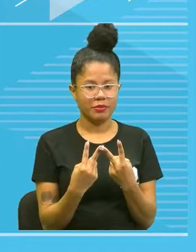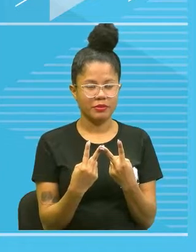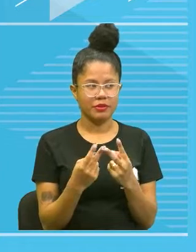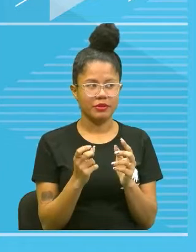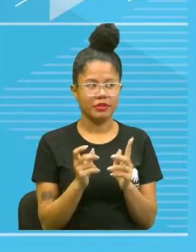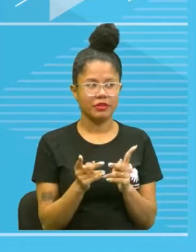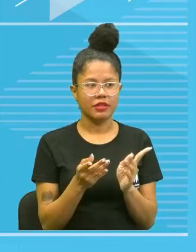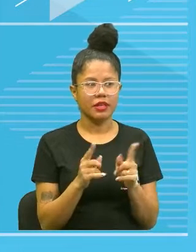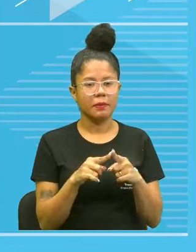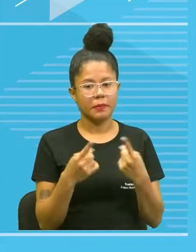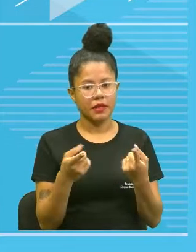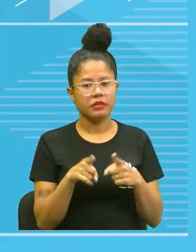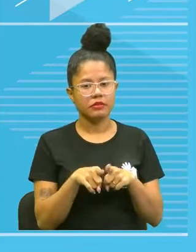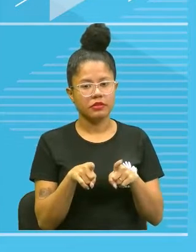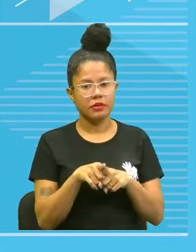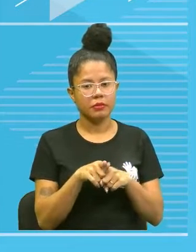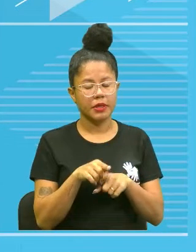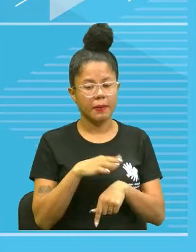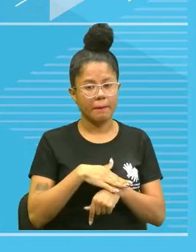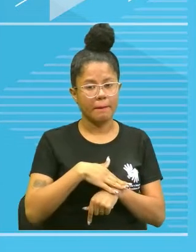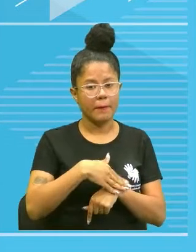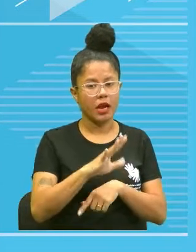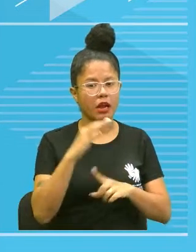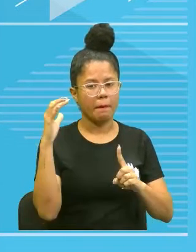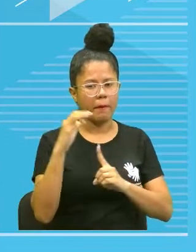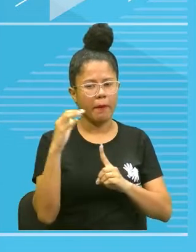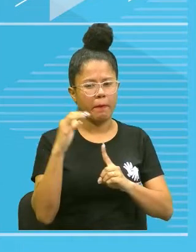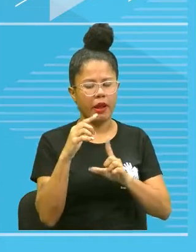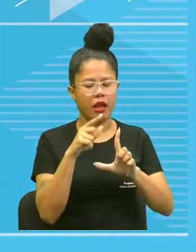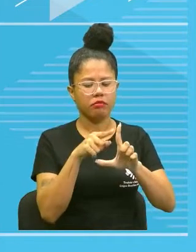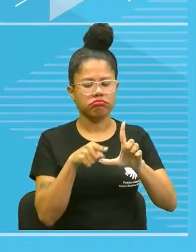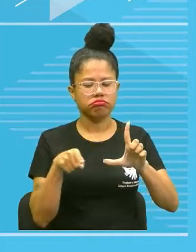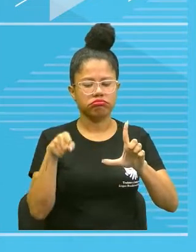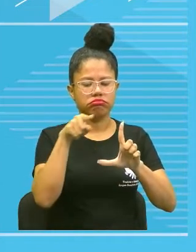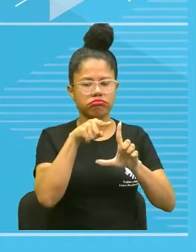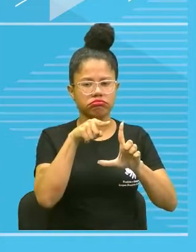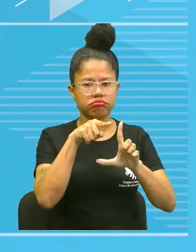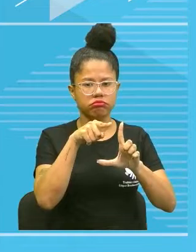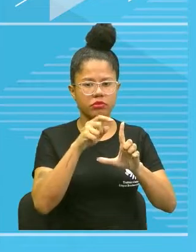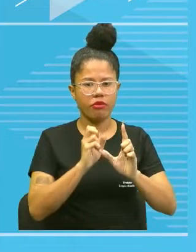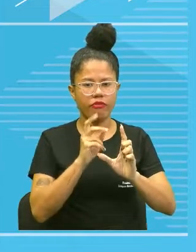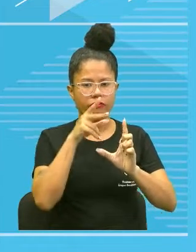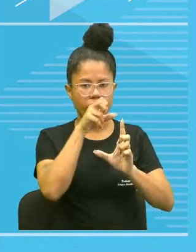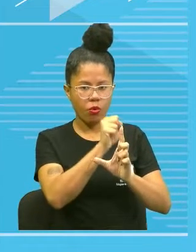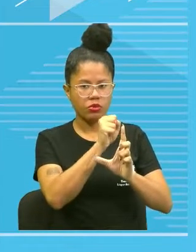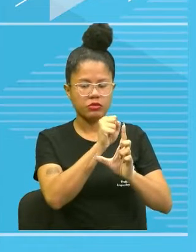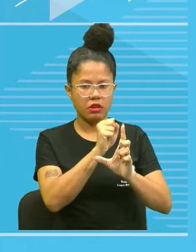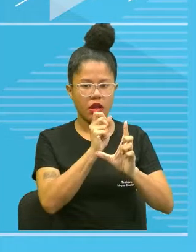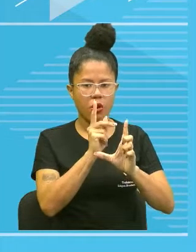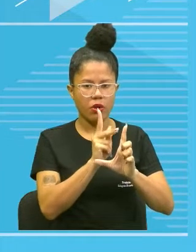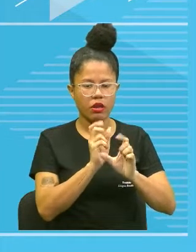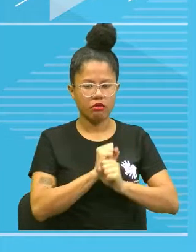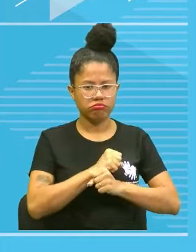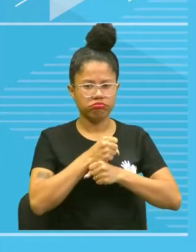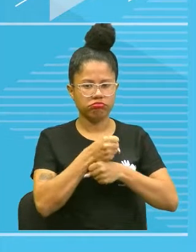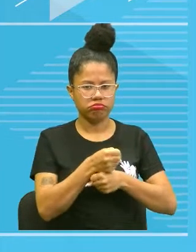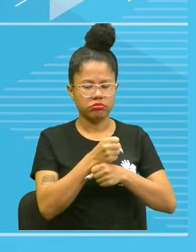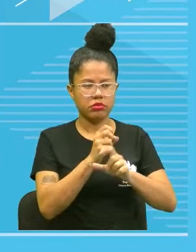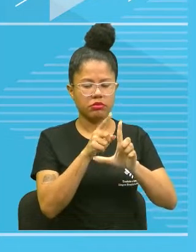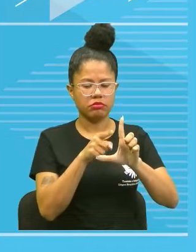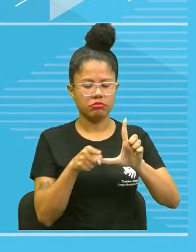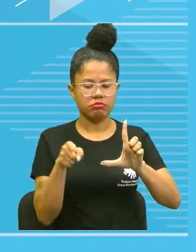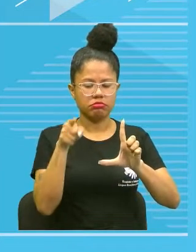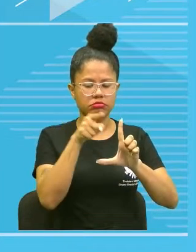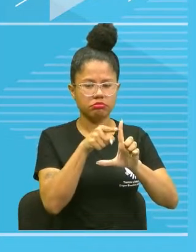volume, mas está aumentando a pressão. Então, seria o processo inverso. É justamente o que a gente fala sobre começar e terminar no